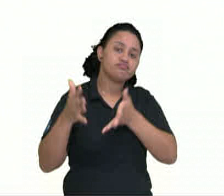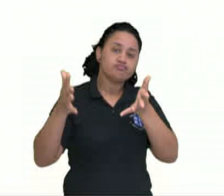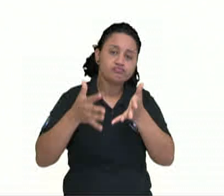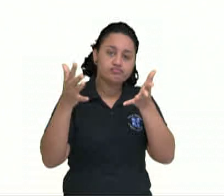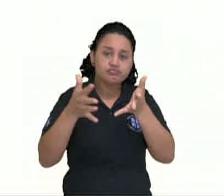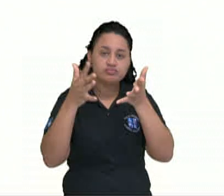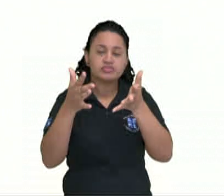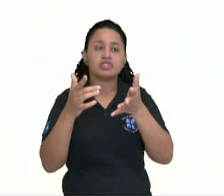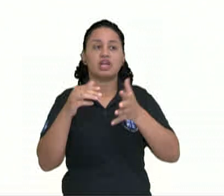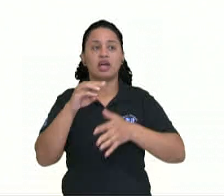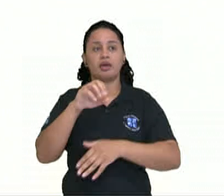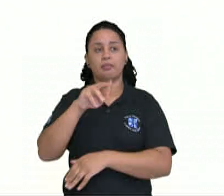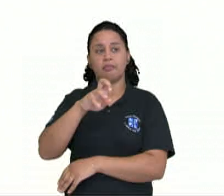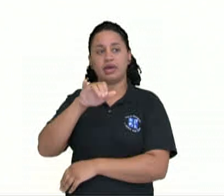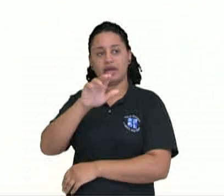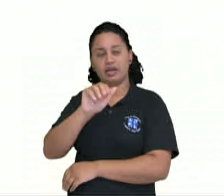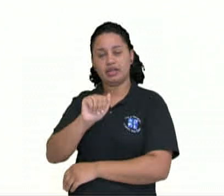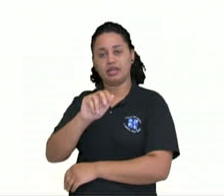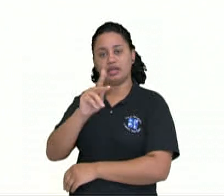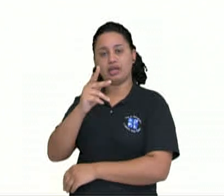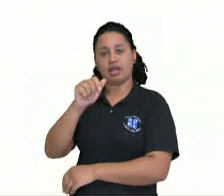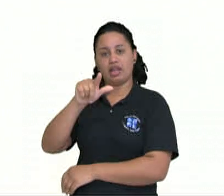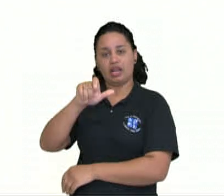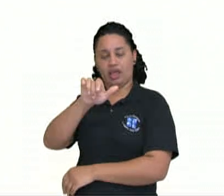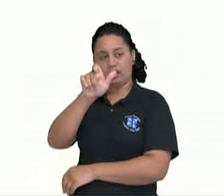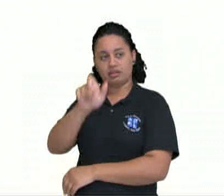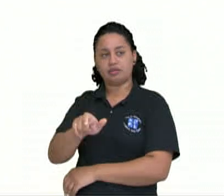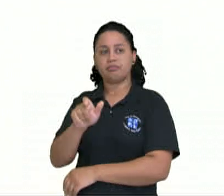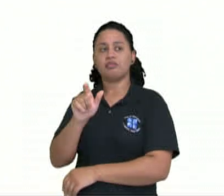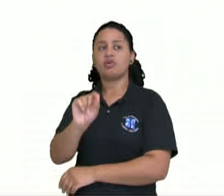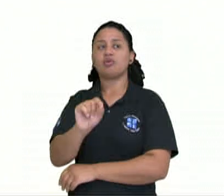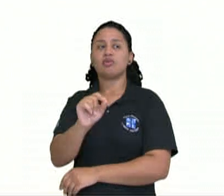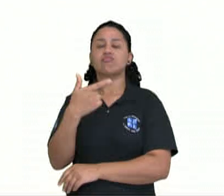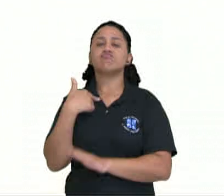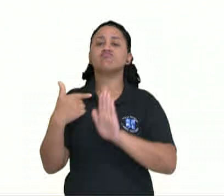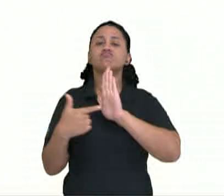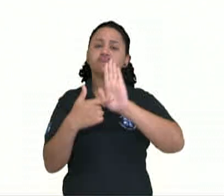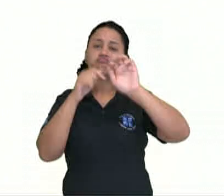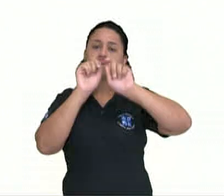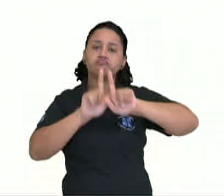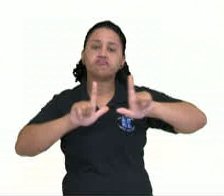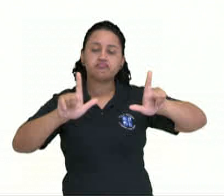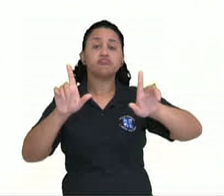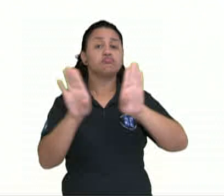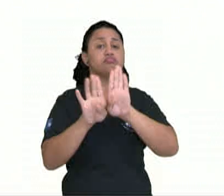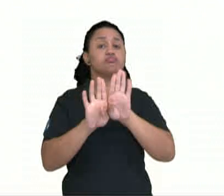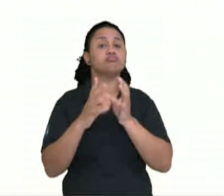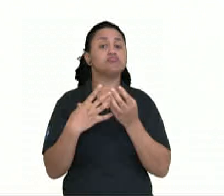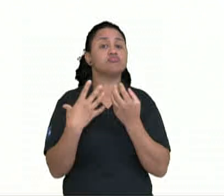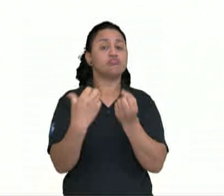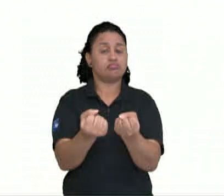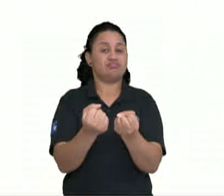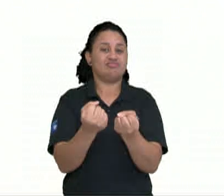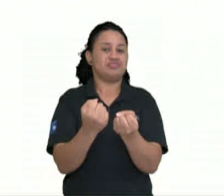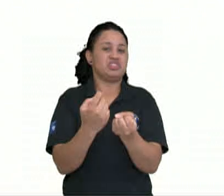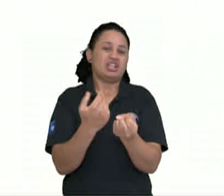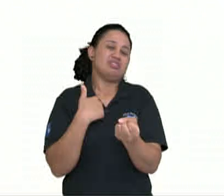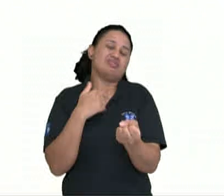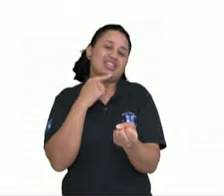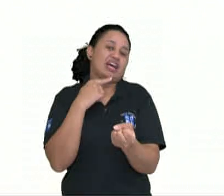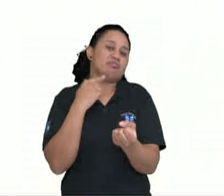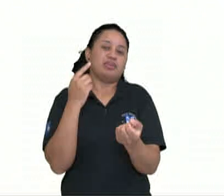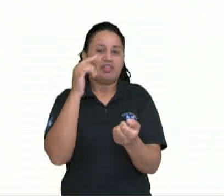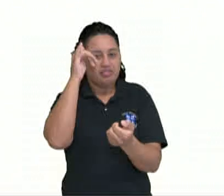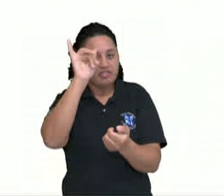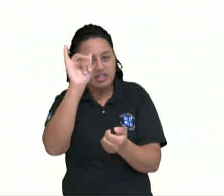exemplificadas por Maria Helena Vilela dão a impressão de ser lógicas e aceitáveis, quase inevitáveis e parte